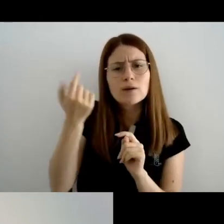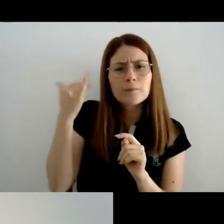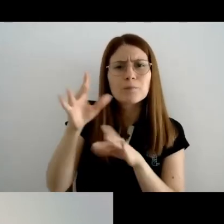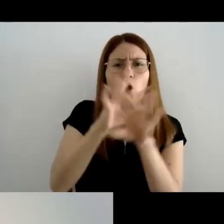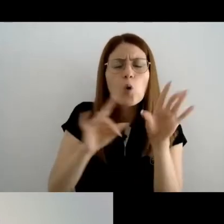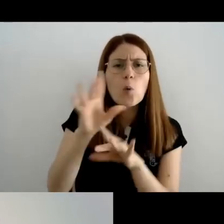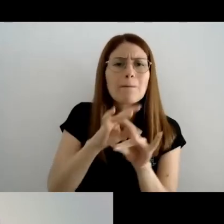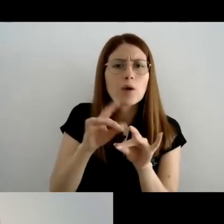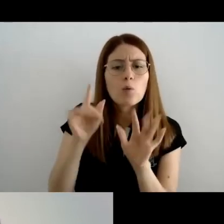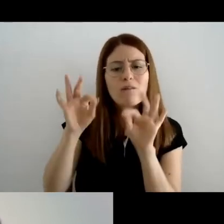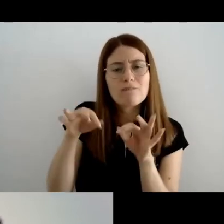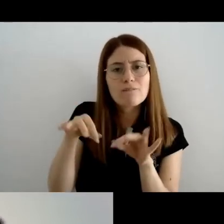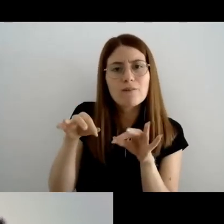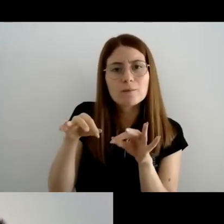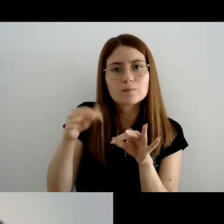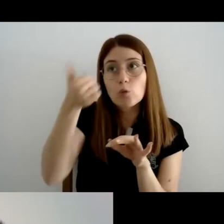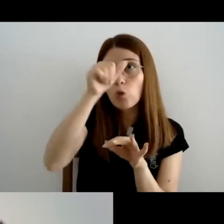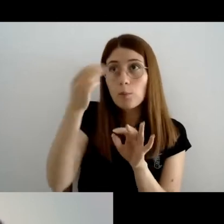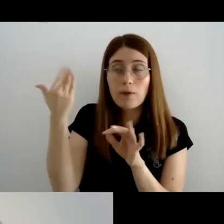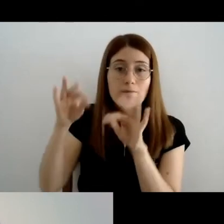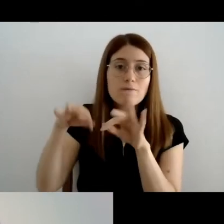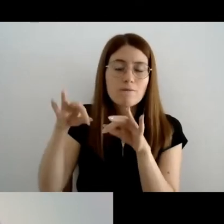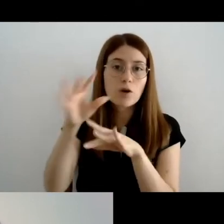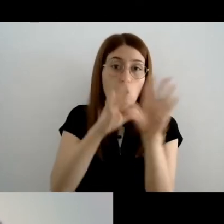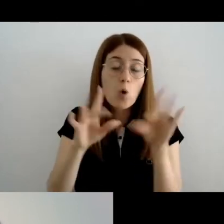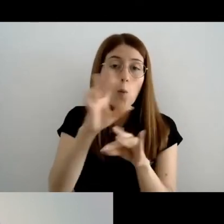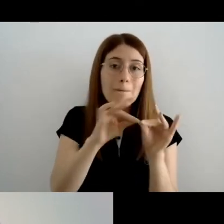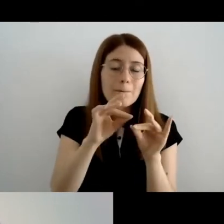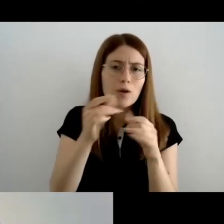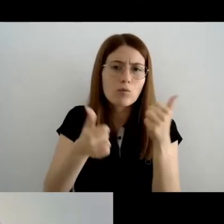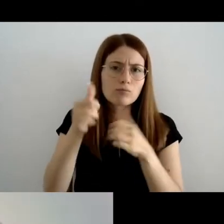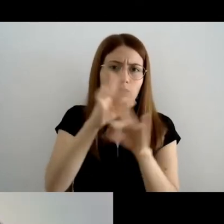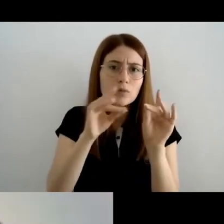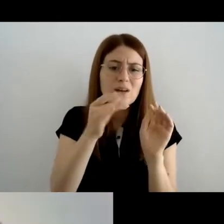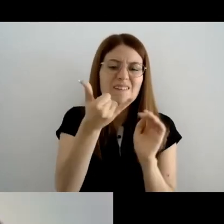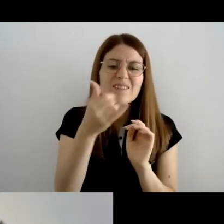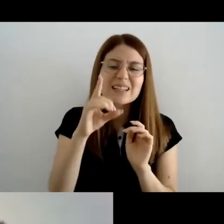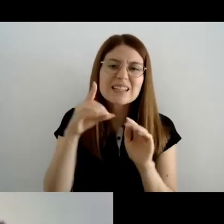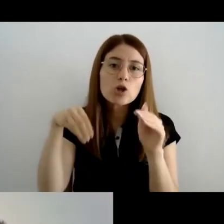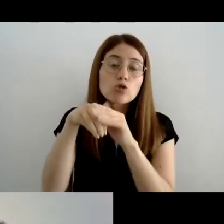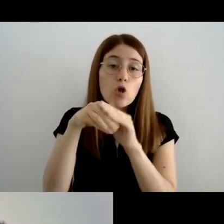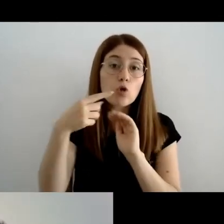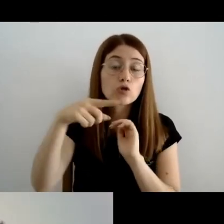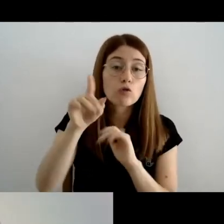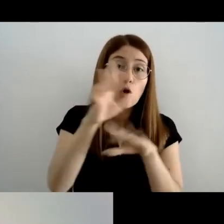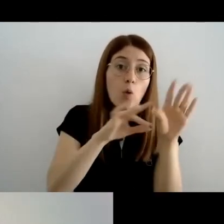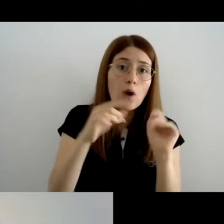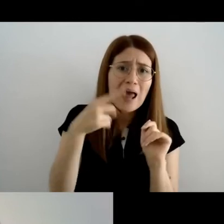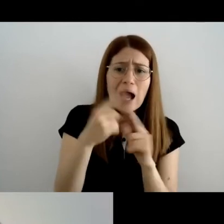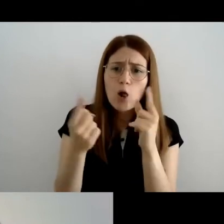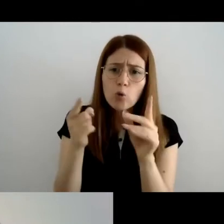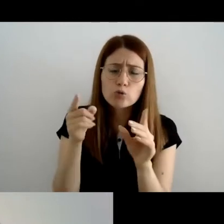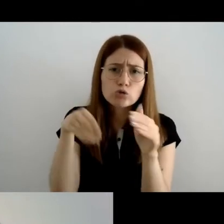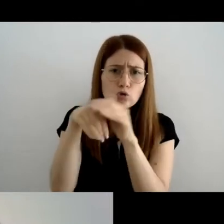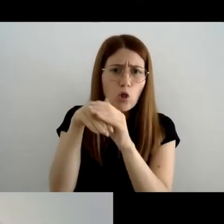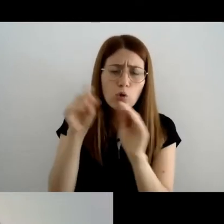europeu que terminou no passado domingo, dos 26 jogadores que foram ao Euro das diferentes seleções, houve um conjunto de jogadores que não jogaram. Ou